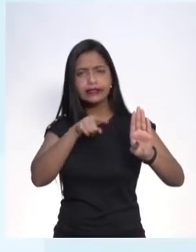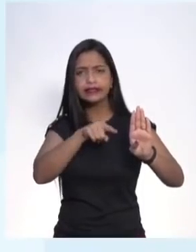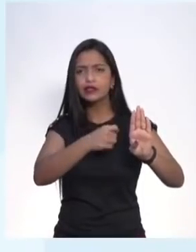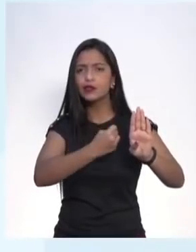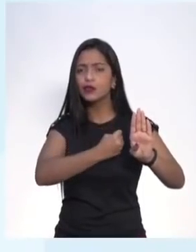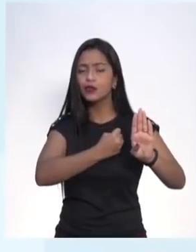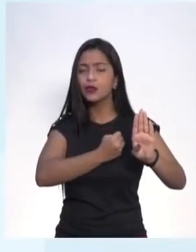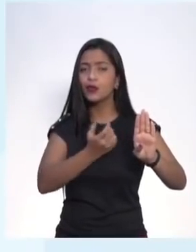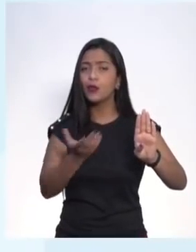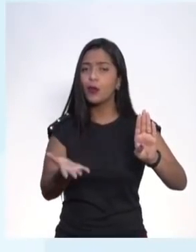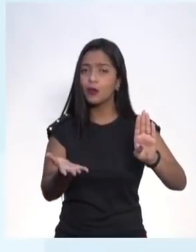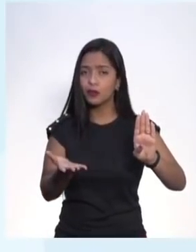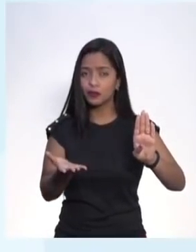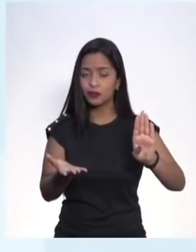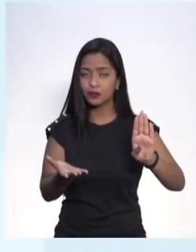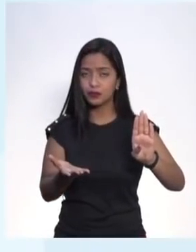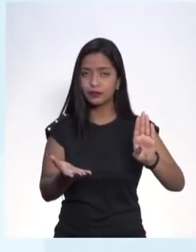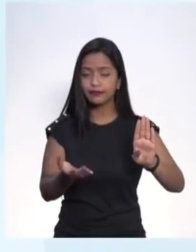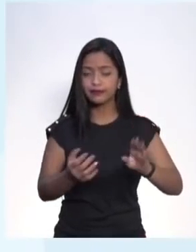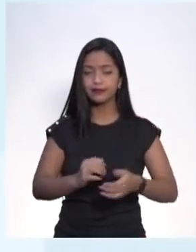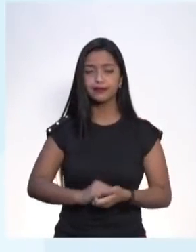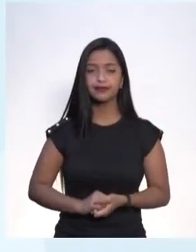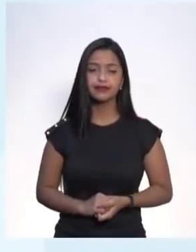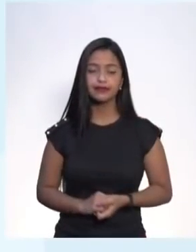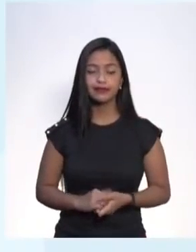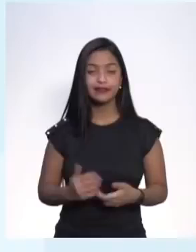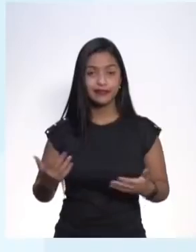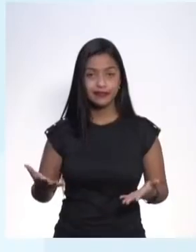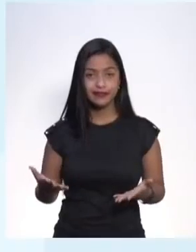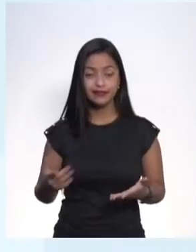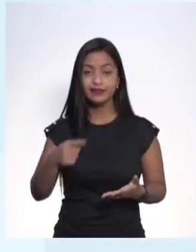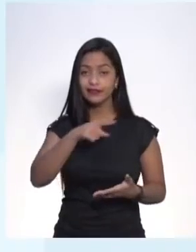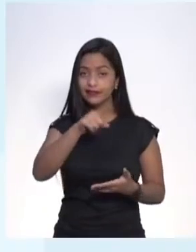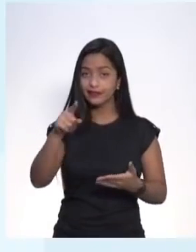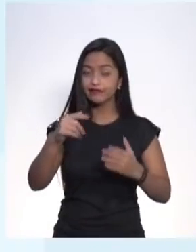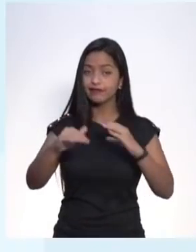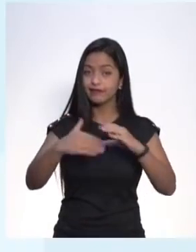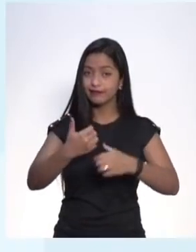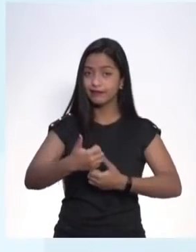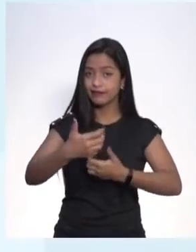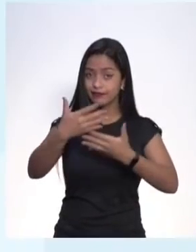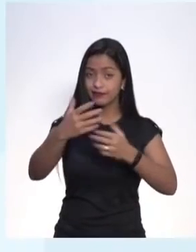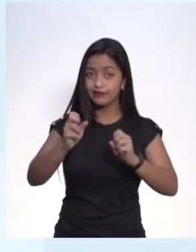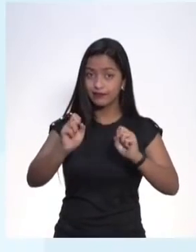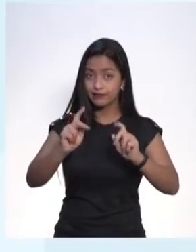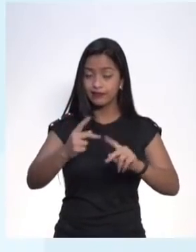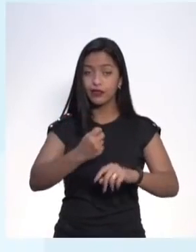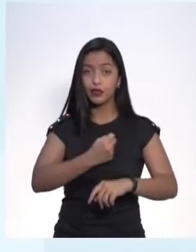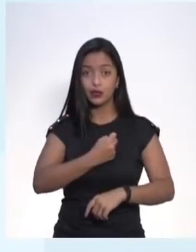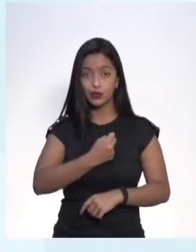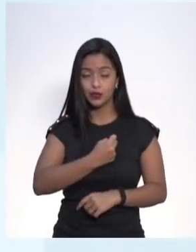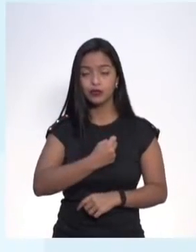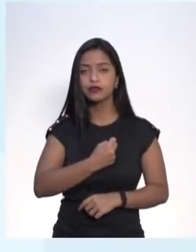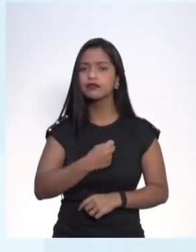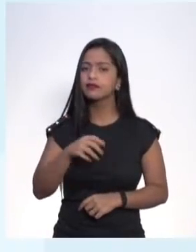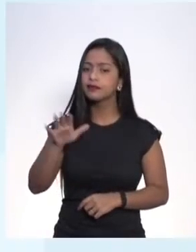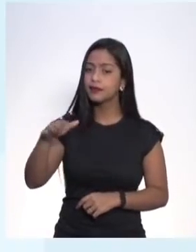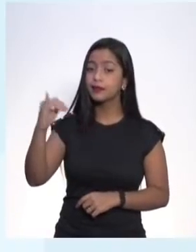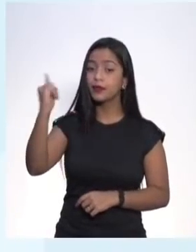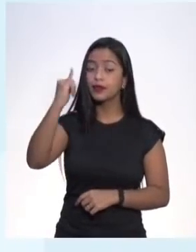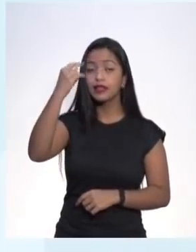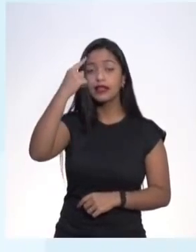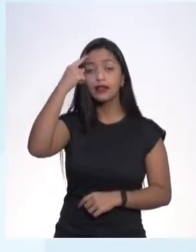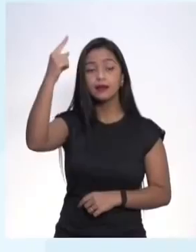X aí para o B, o que, que eu posso identificar? Então, coloquem aí no chat, coloquem os pares ordenados. E, Jonas, é sempre bom lembrar